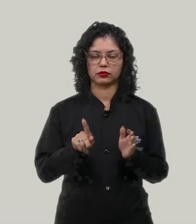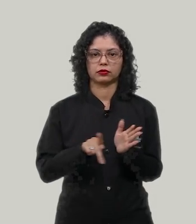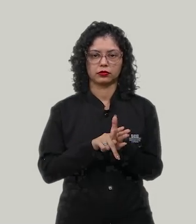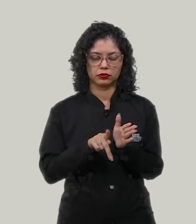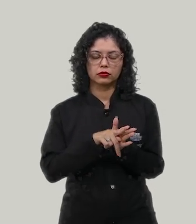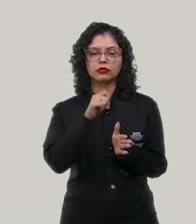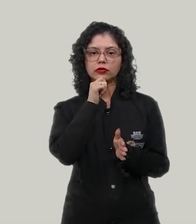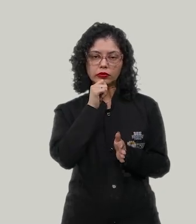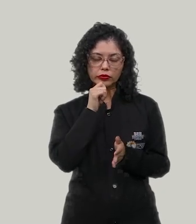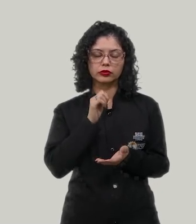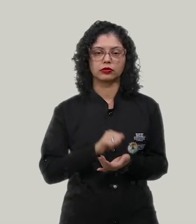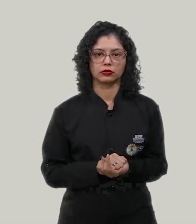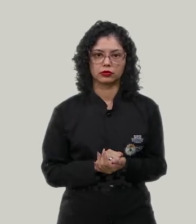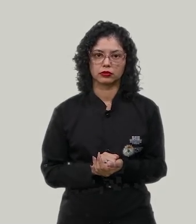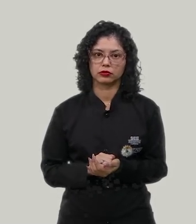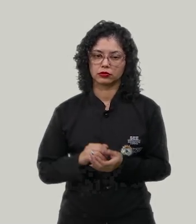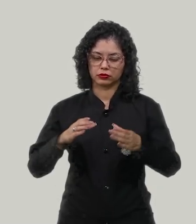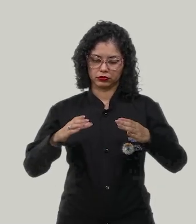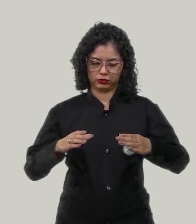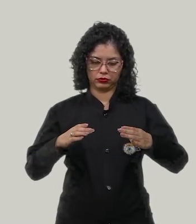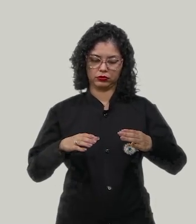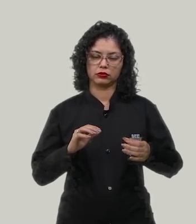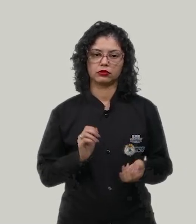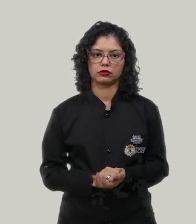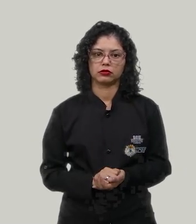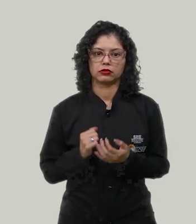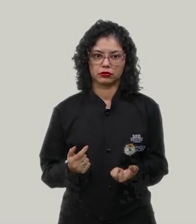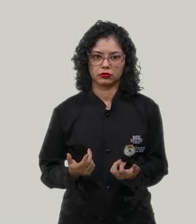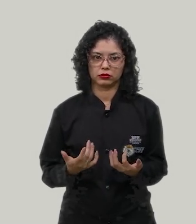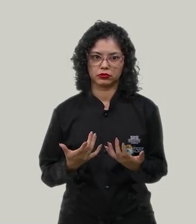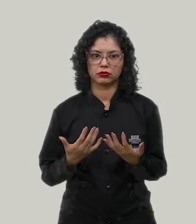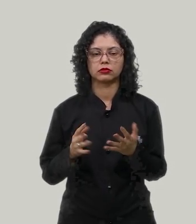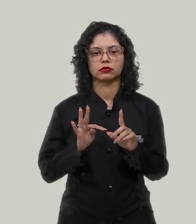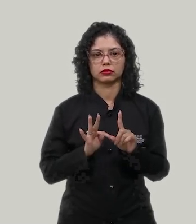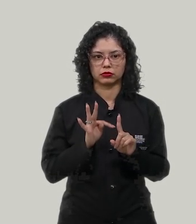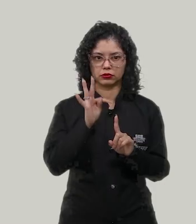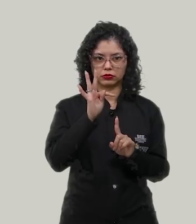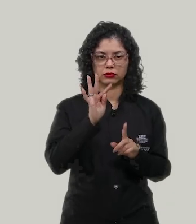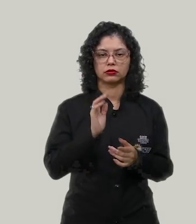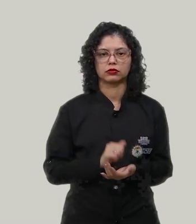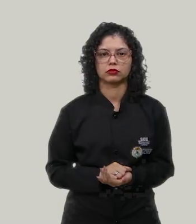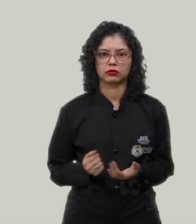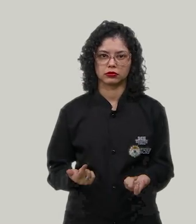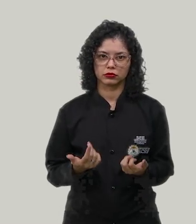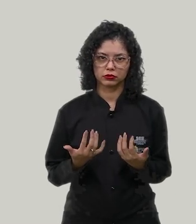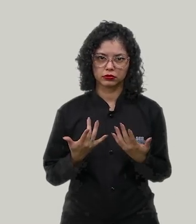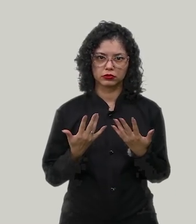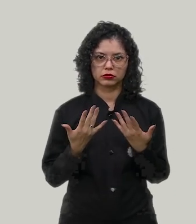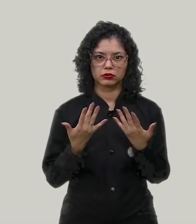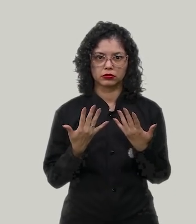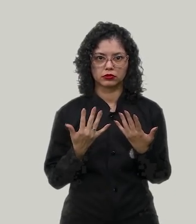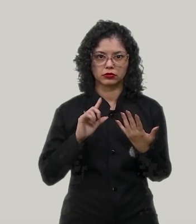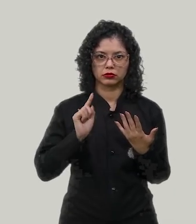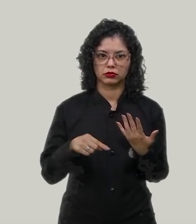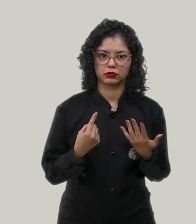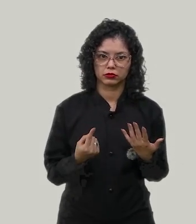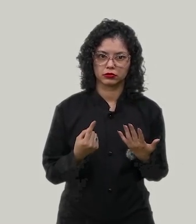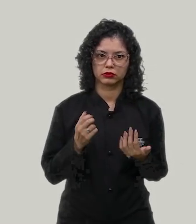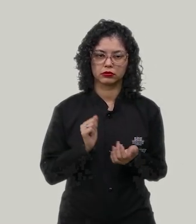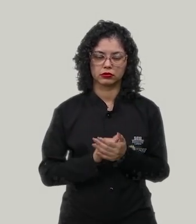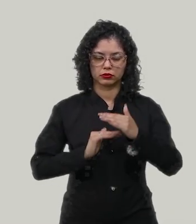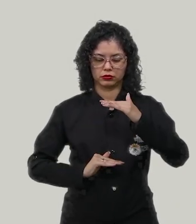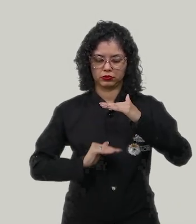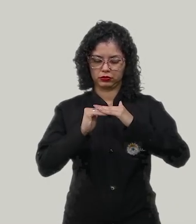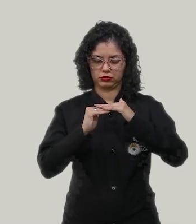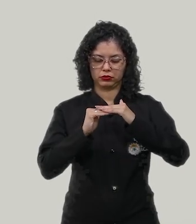aqui na caldeira, que vai o quê? Vai elevar a temperatura, ela vai aquecer essa água. E aí depois esse